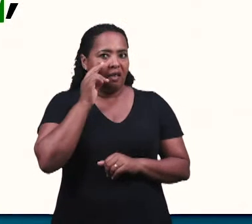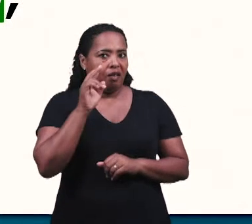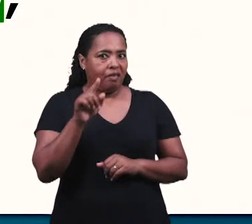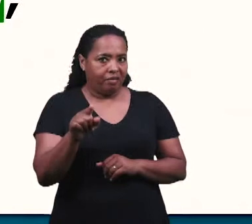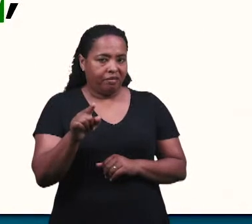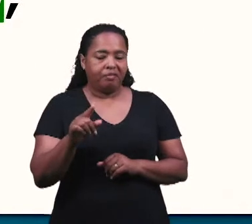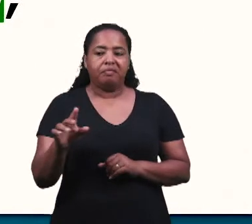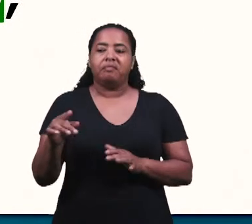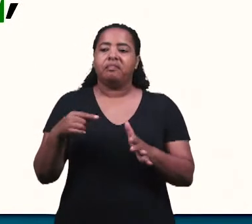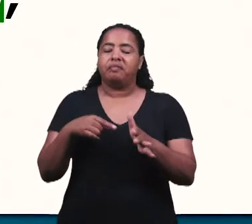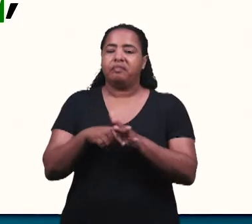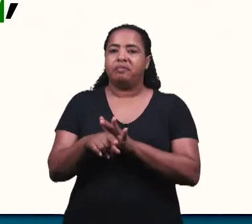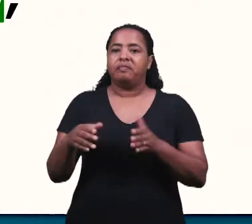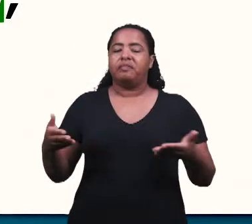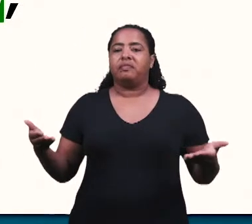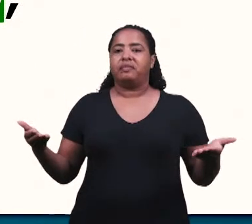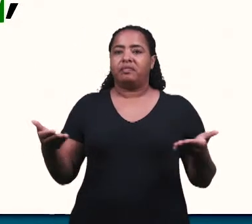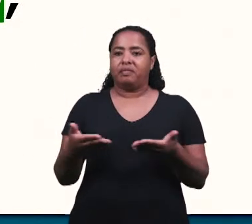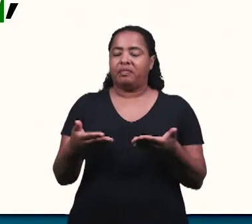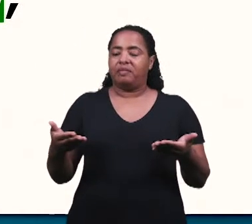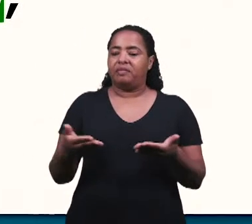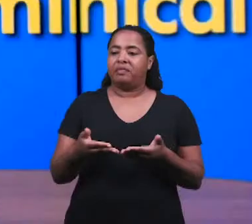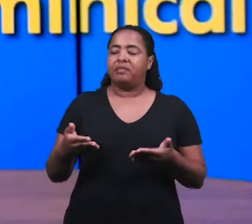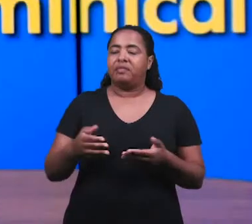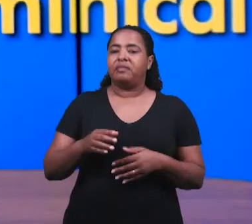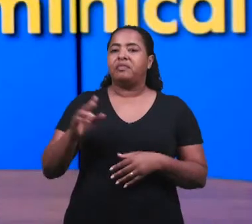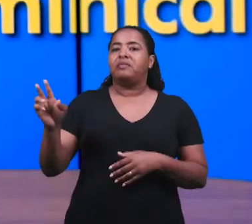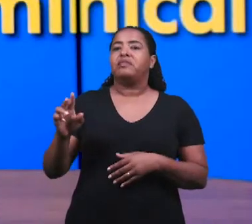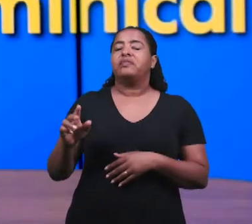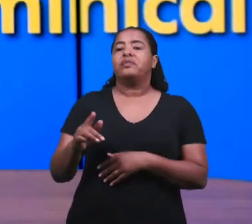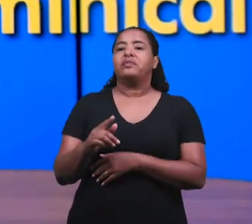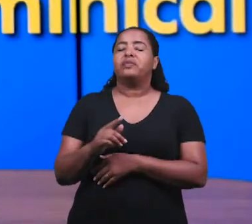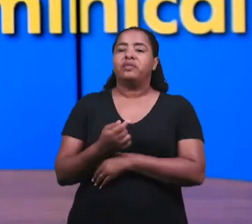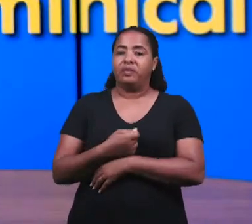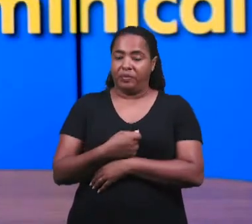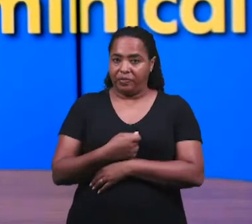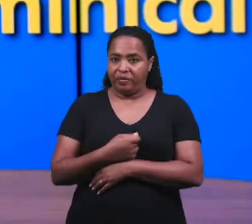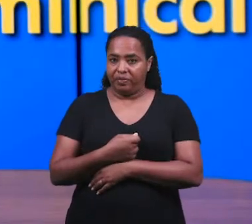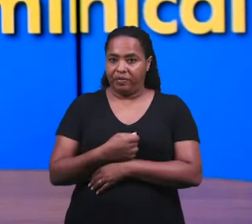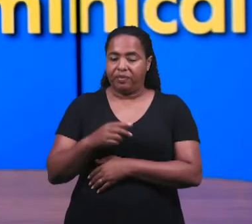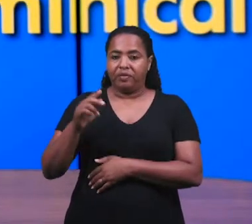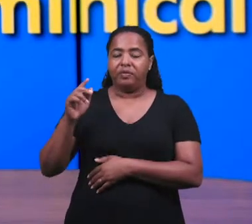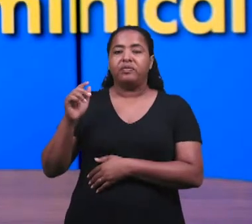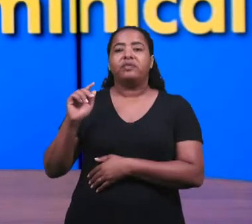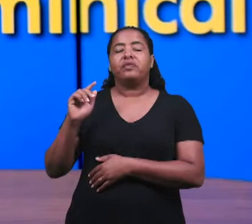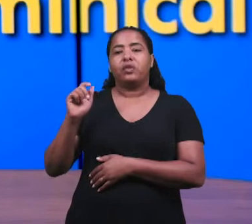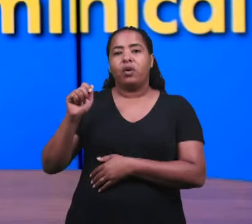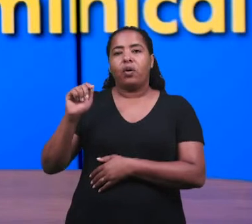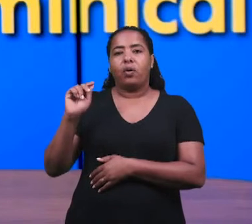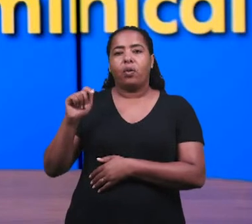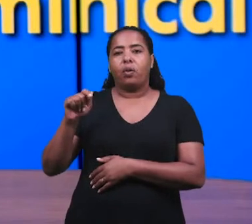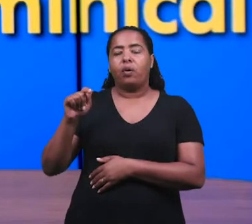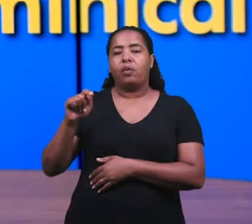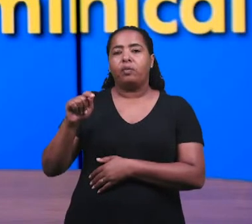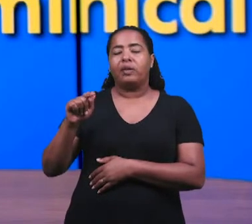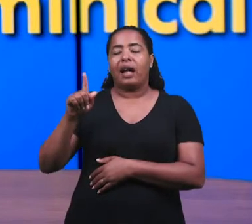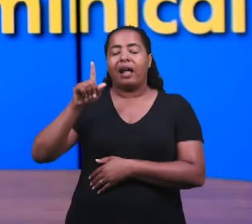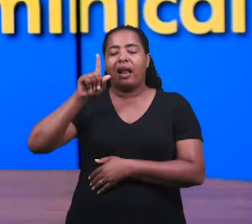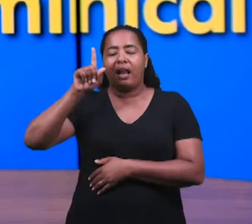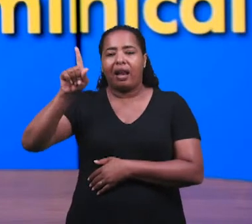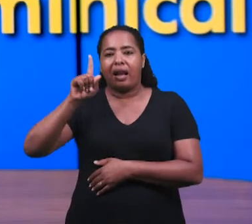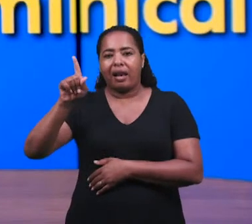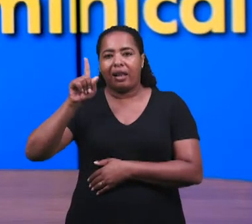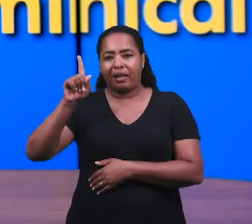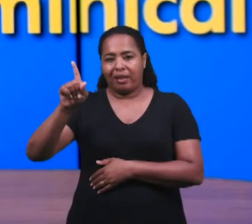vamos então dirigir essa pergunta primeiramente lá ao estado de Goiás, onde ali no estado de Goiás, na